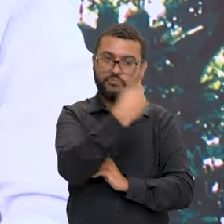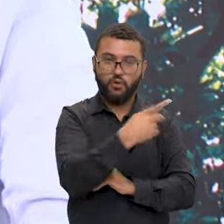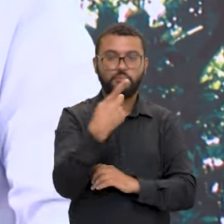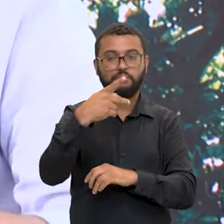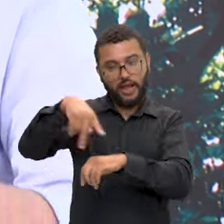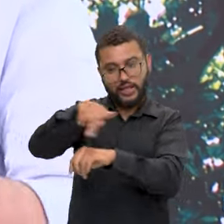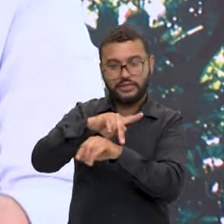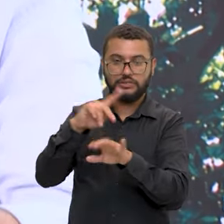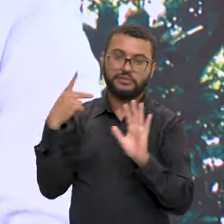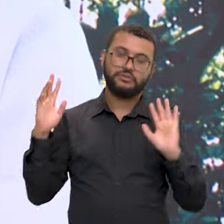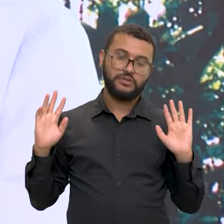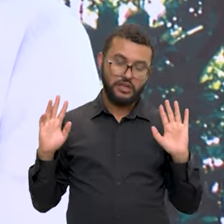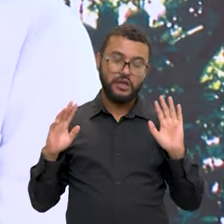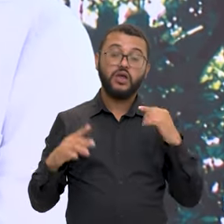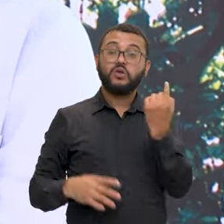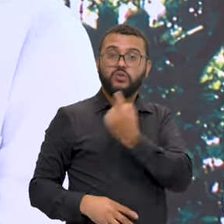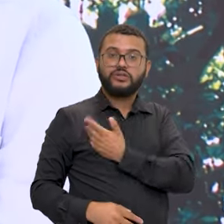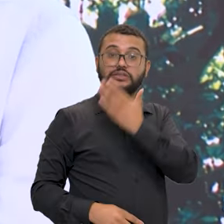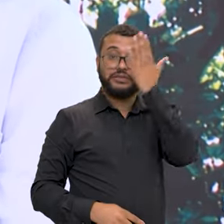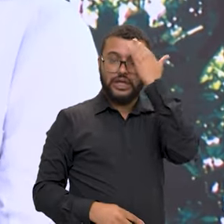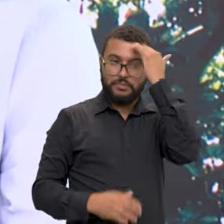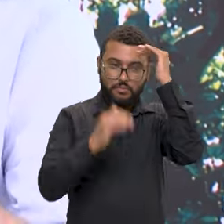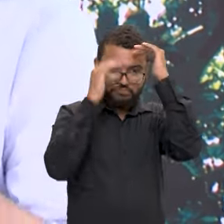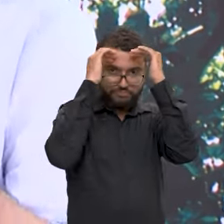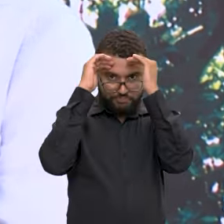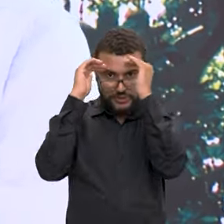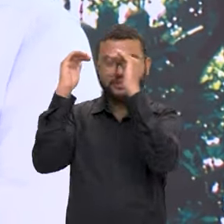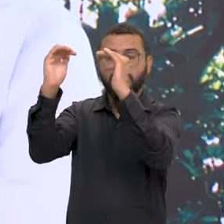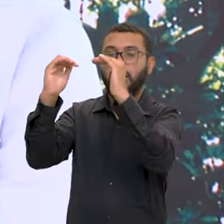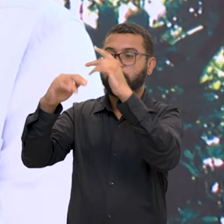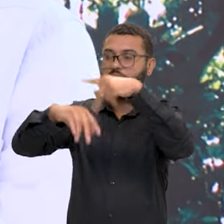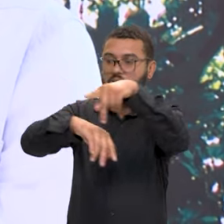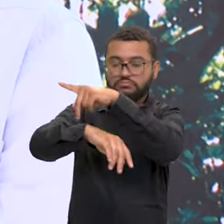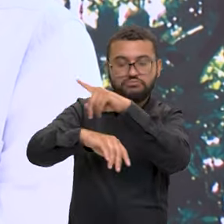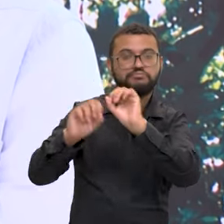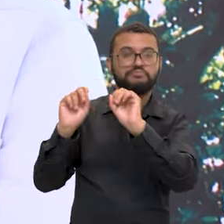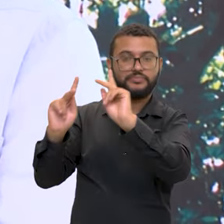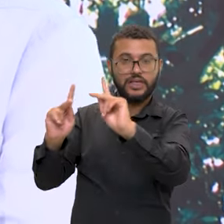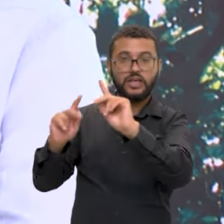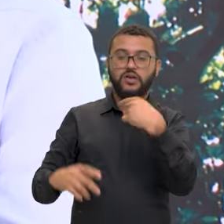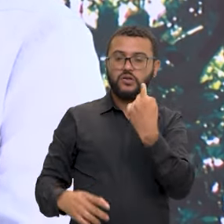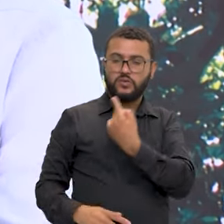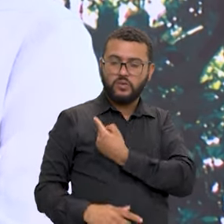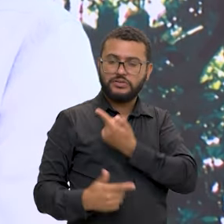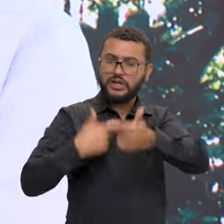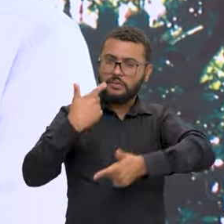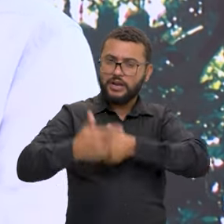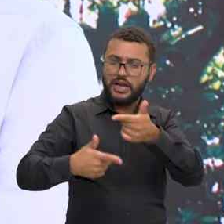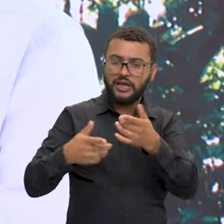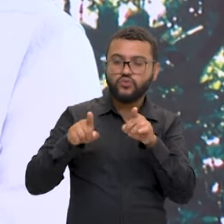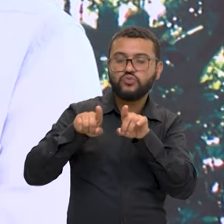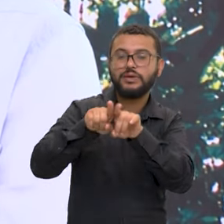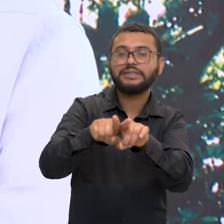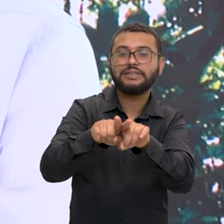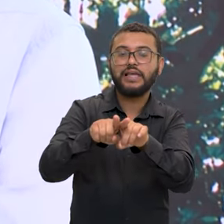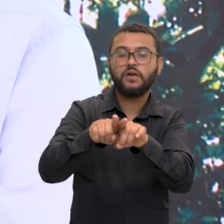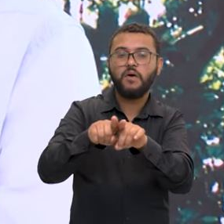conjuntas que protejam a Amazônia como esse valor universal, mas que a responsabilidade de